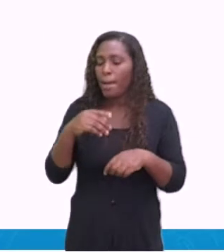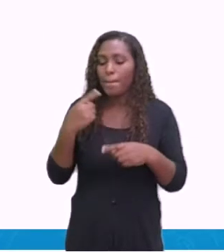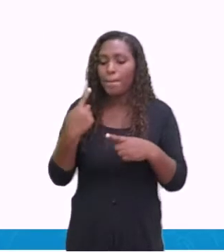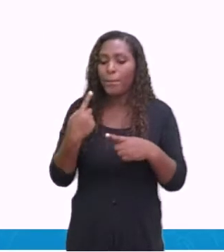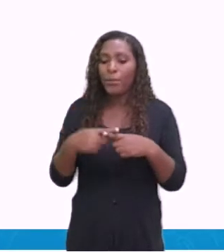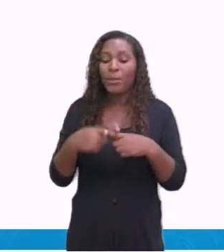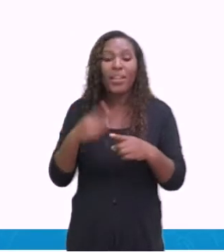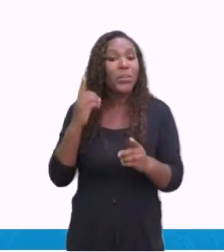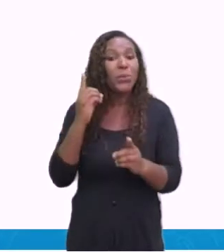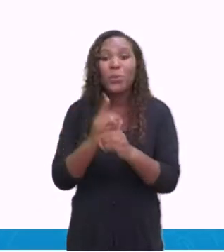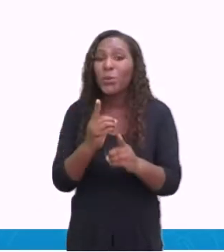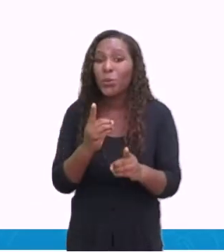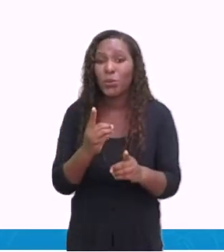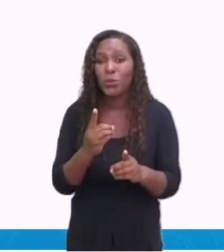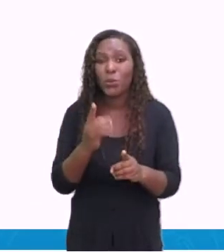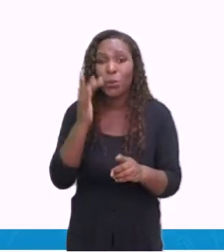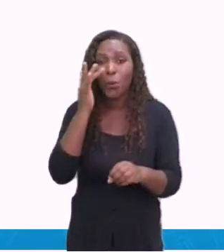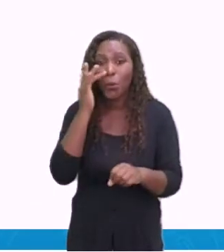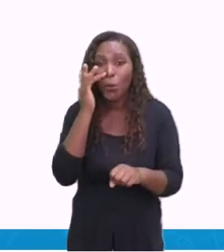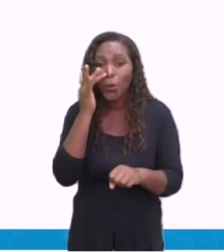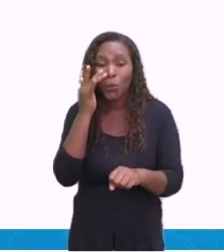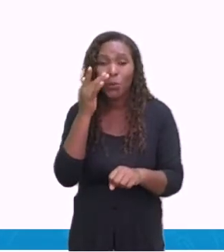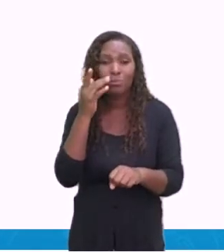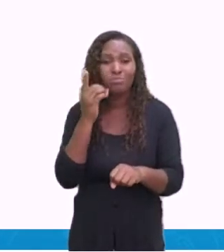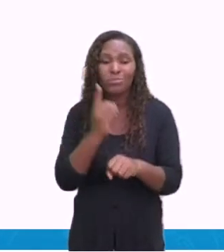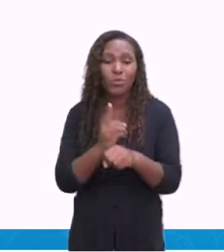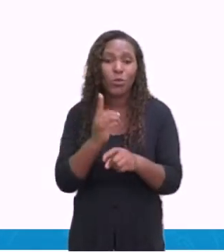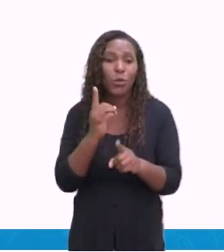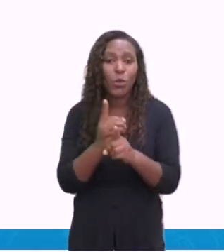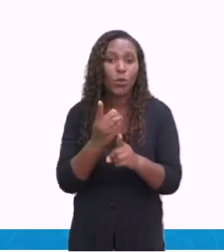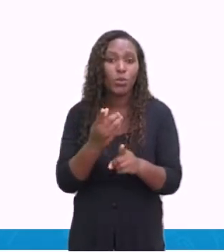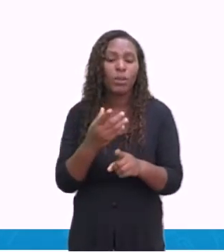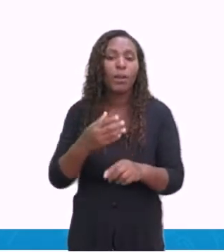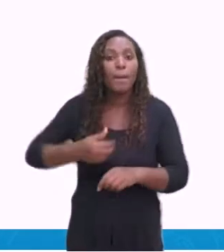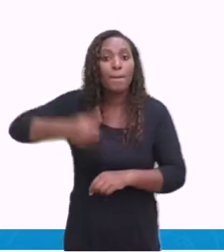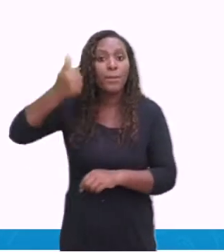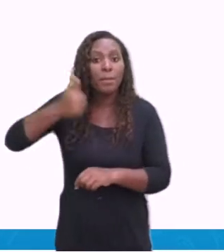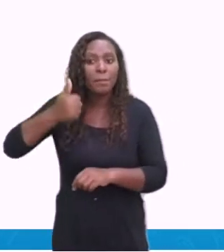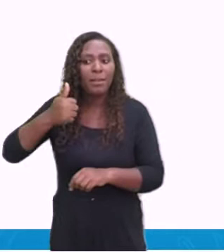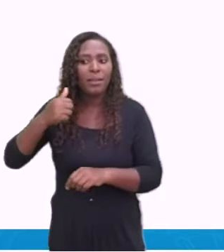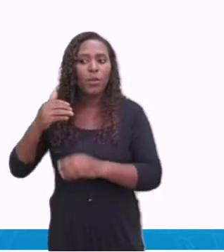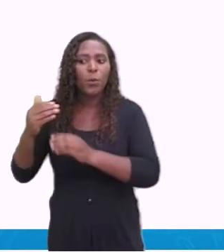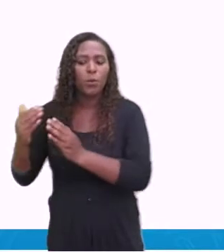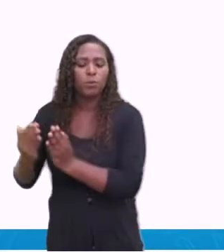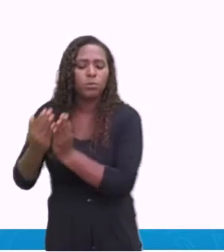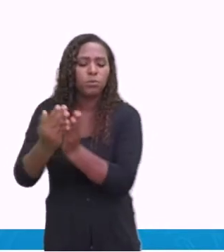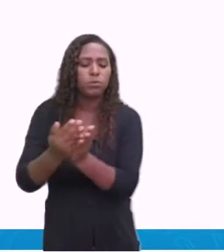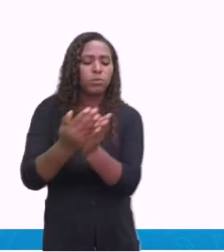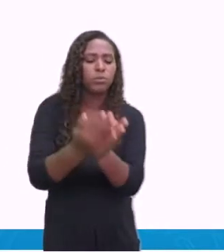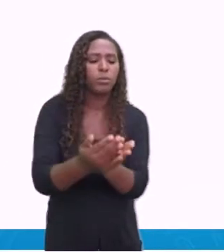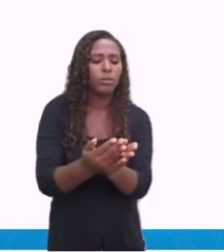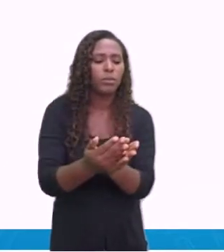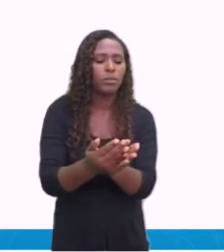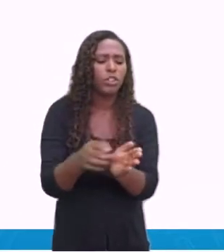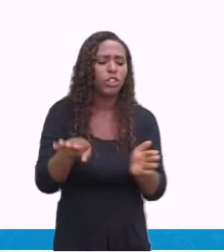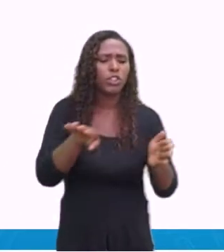momento. Não tinha encontrado ouro, que eles vinham em busca do ouro e da prata.